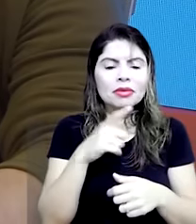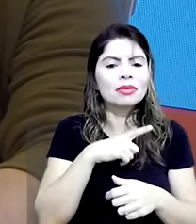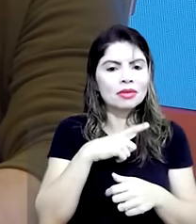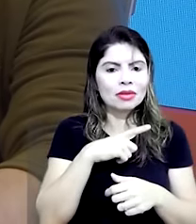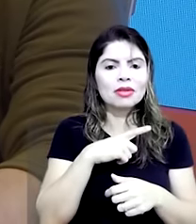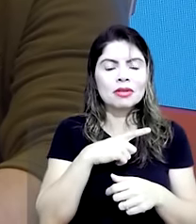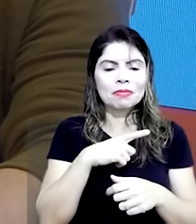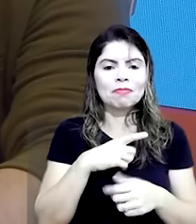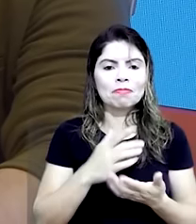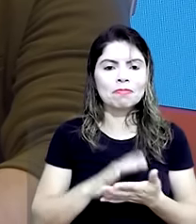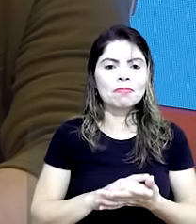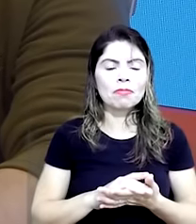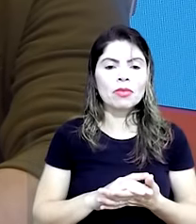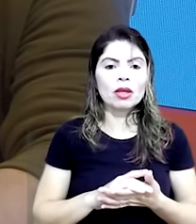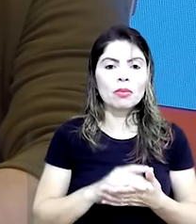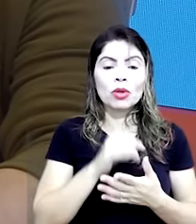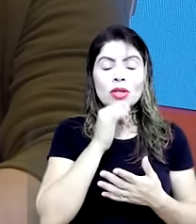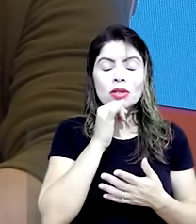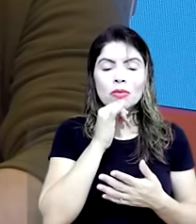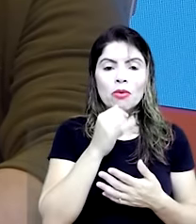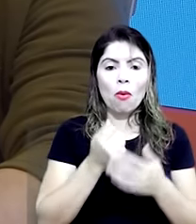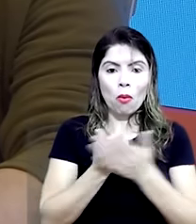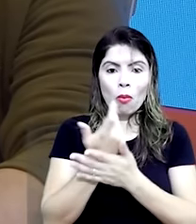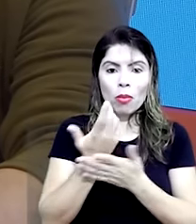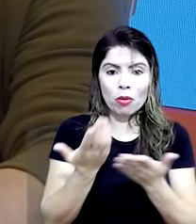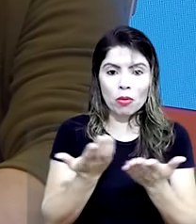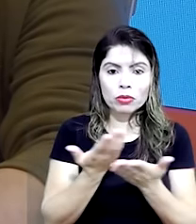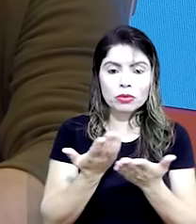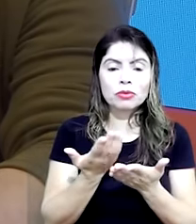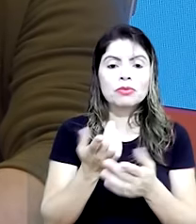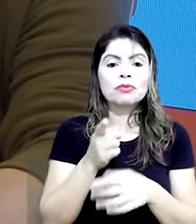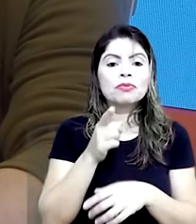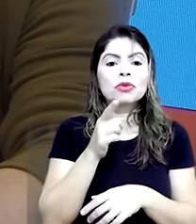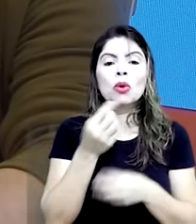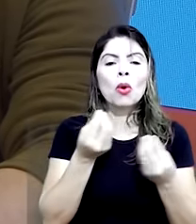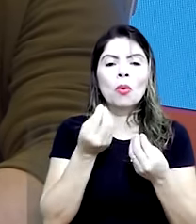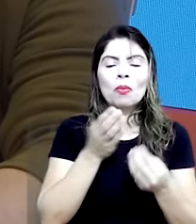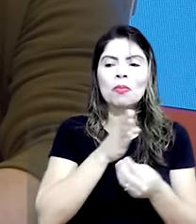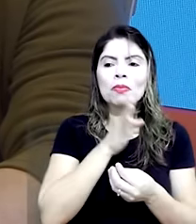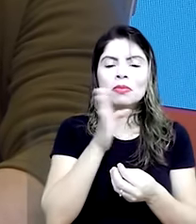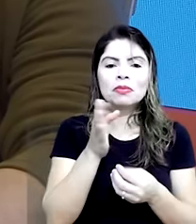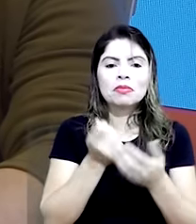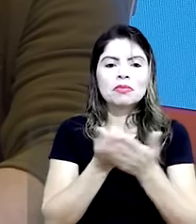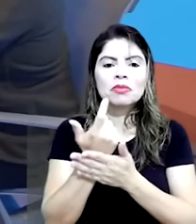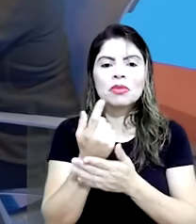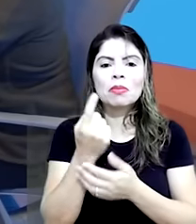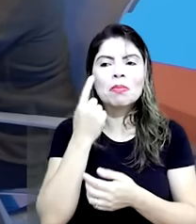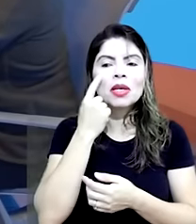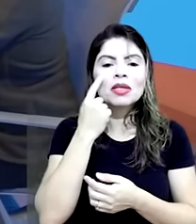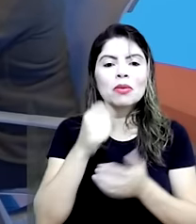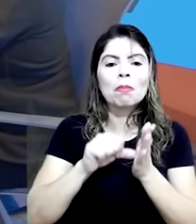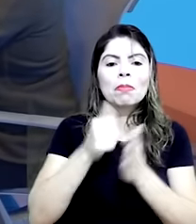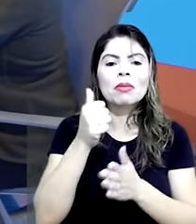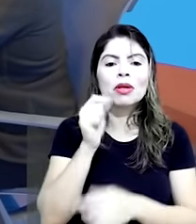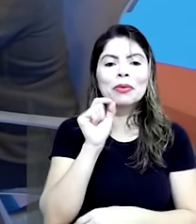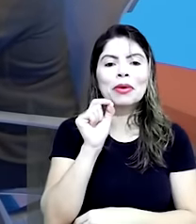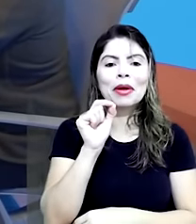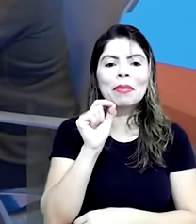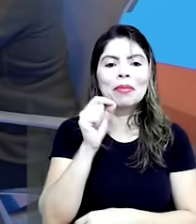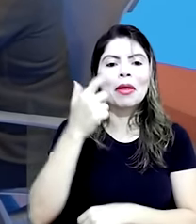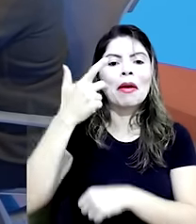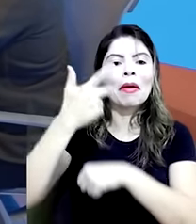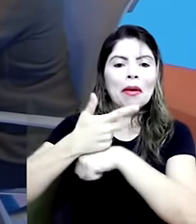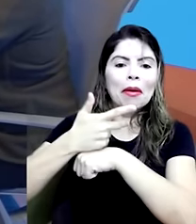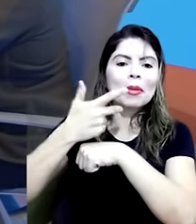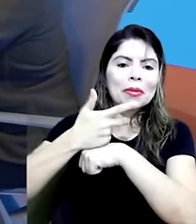verdade porque tanto é que quando a gente vai comprar celular hoje em dia você compra baseado na câmera às vezes né exatamente você primeiro você